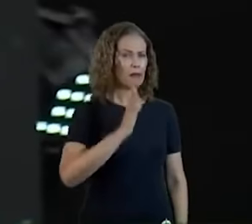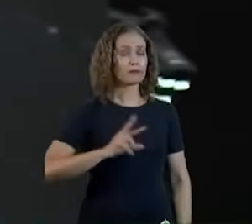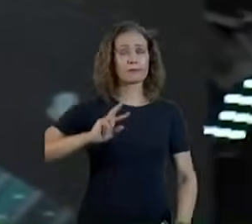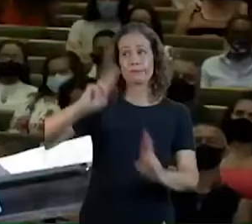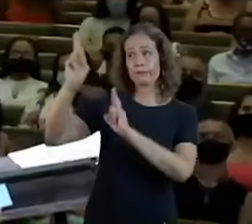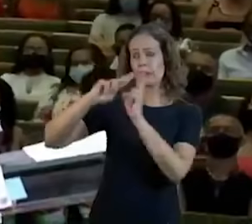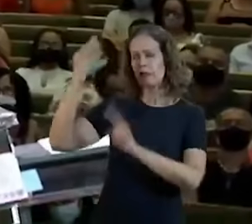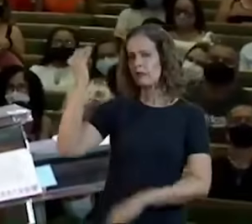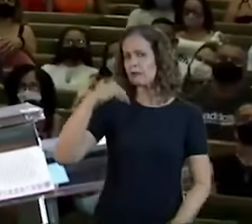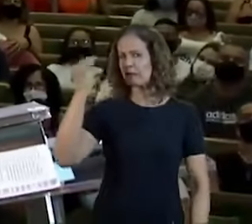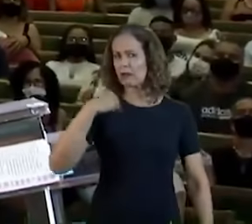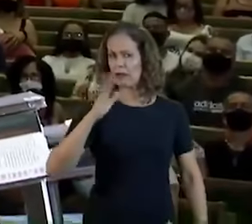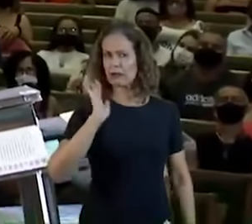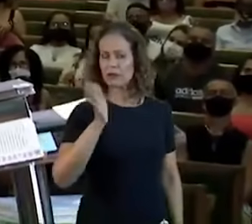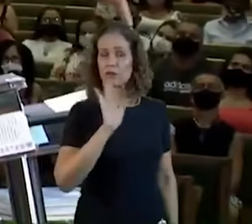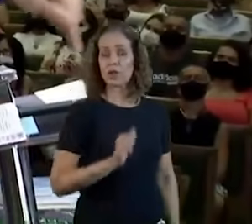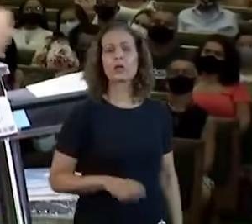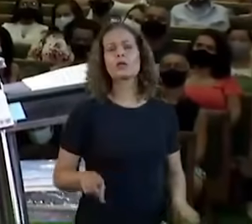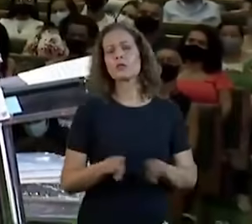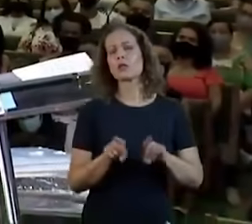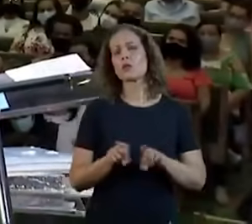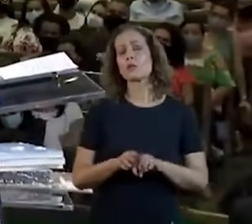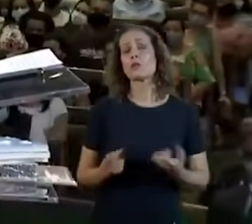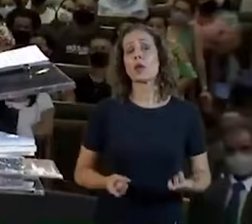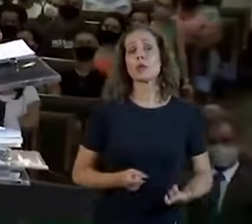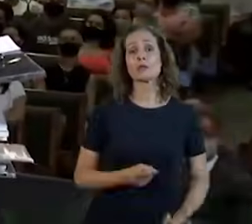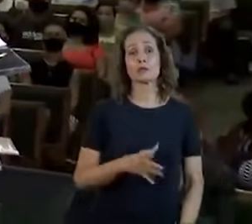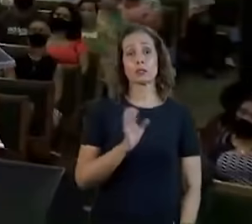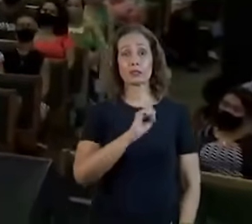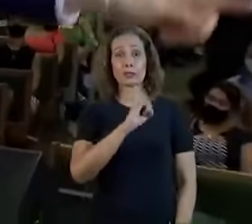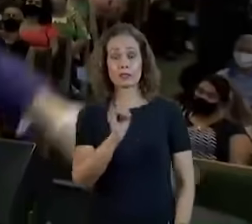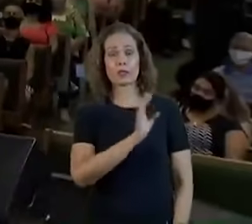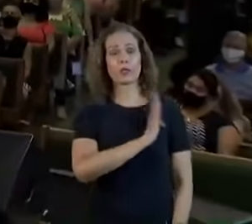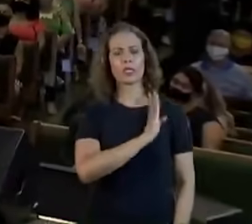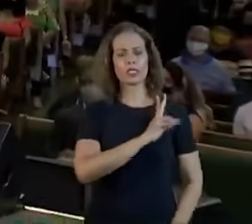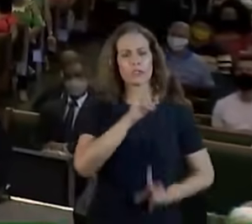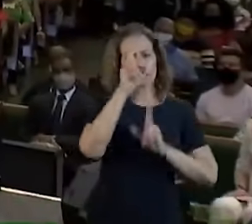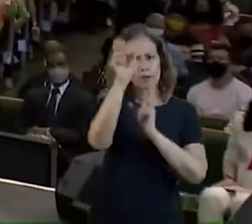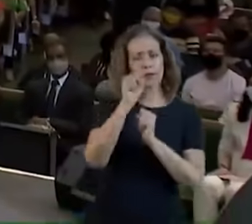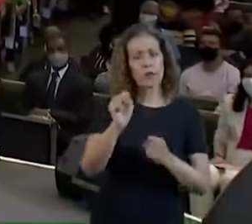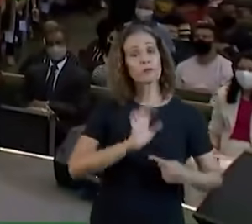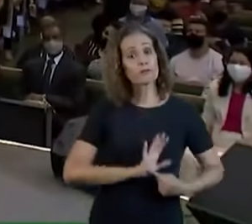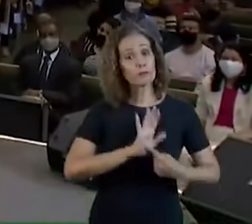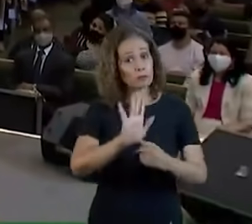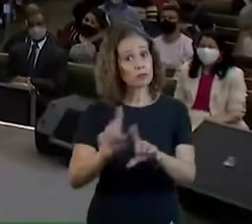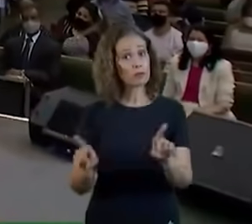com o Senhor, e revelou também quem tinha um relacionamento forte, quem tinha um coração forte.